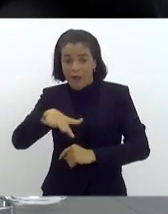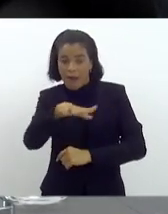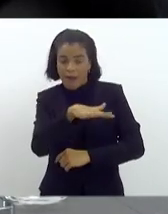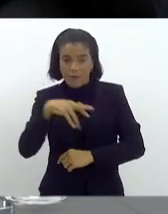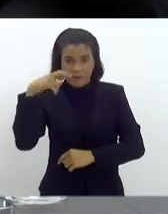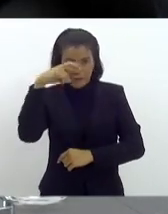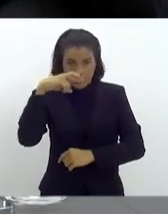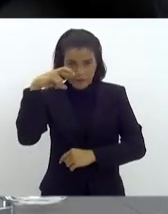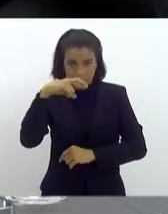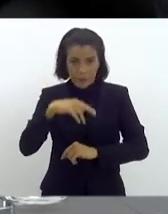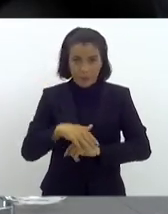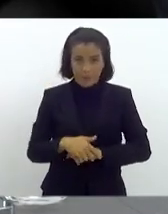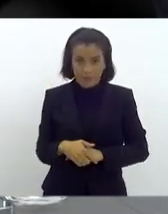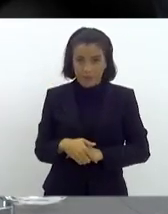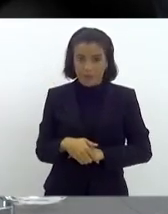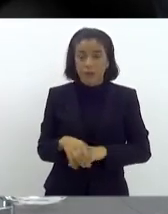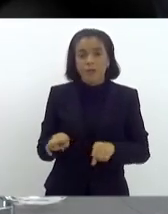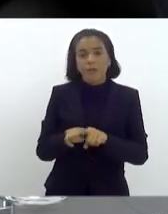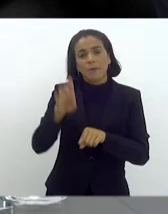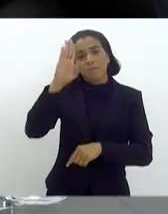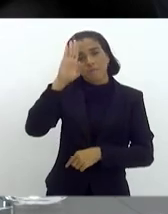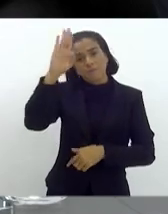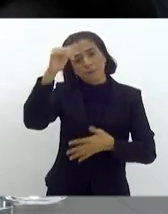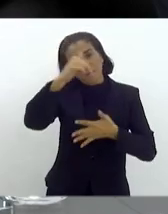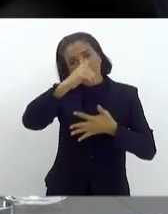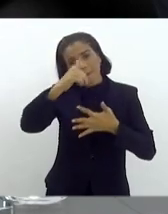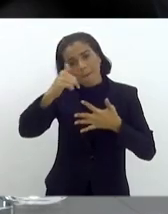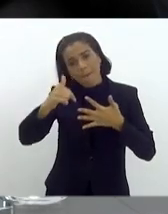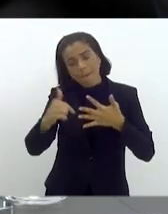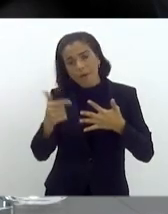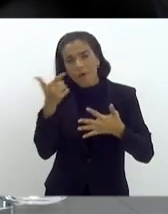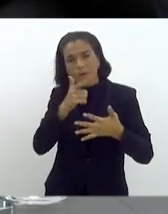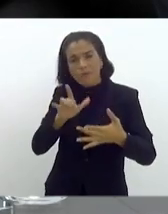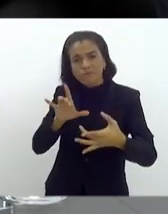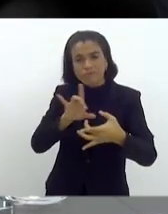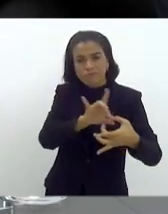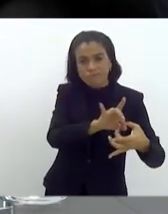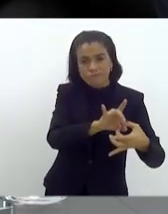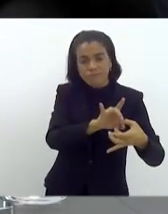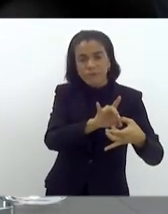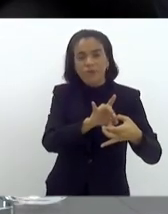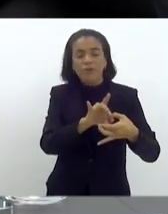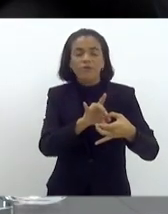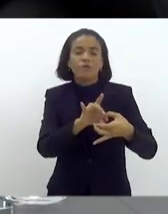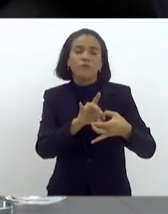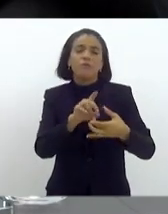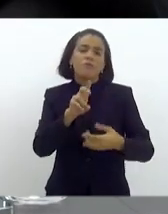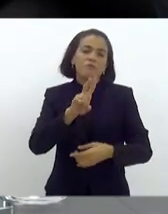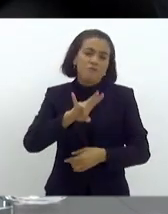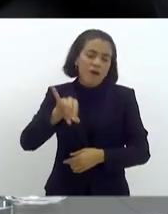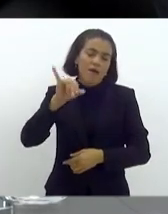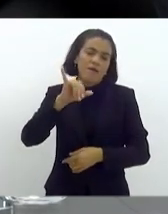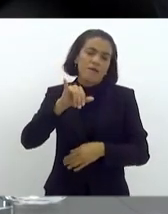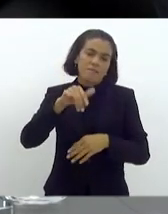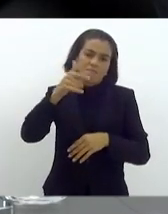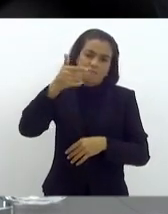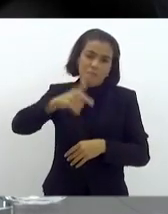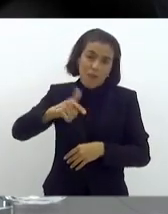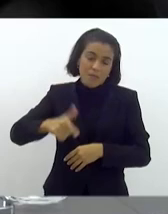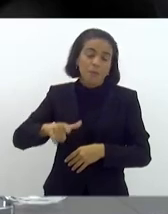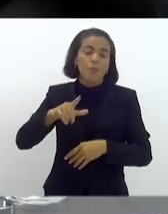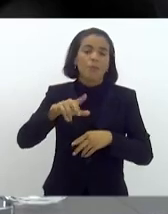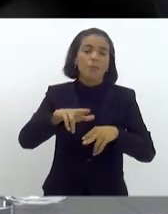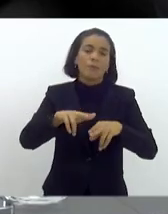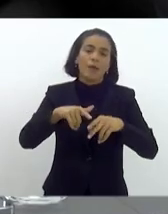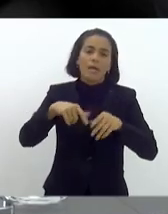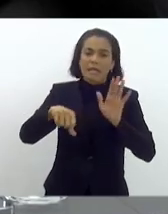né e os principais pontos que eu consegui linkar que vão ser mais pertinente esses crimes cibernéticos